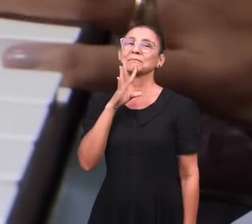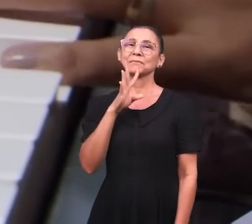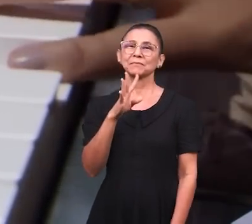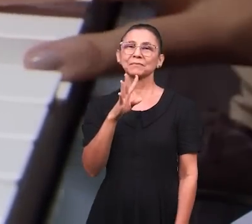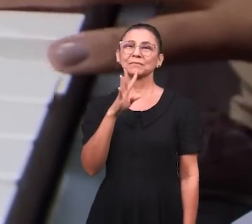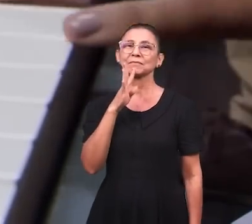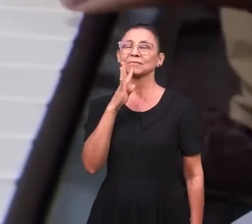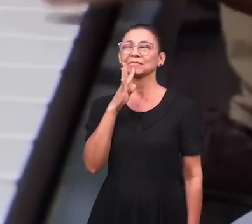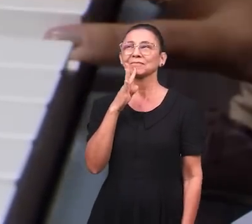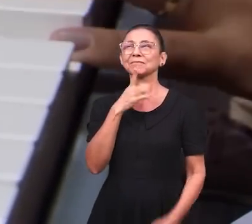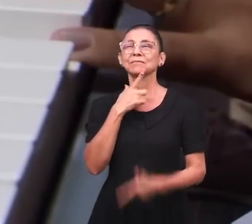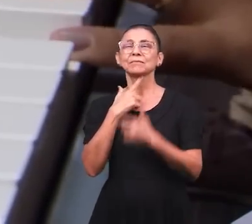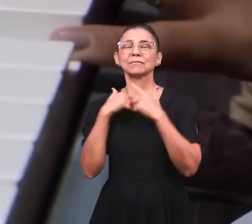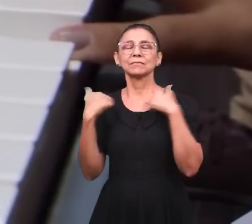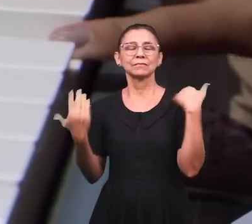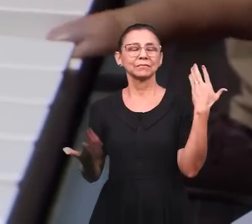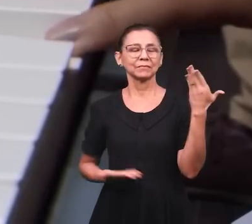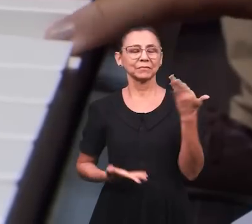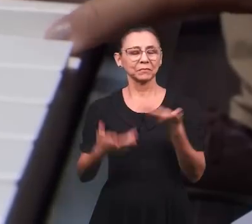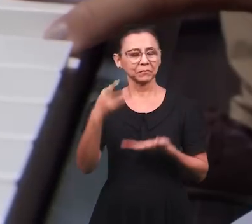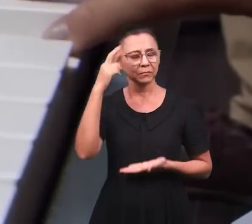conheces. Quero